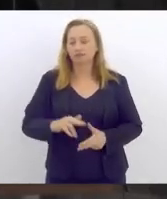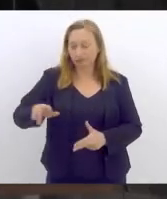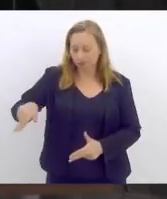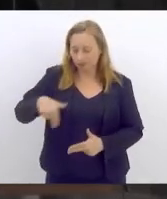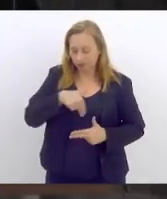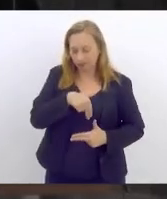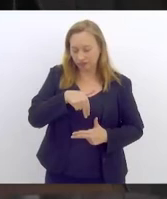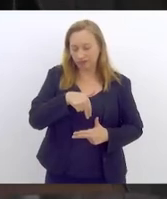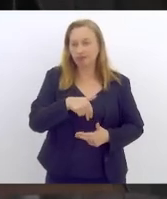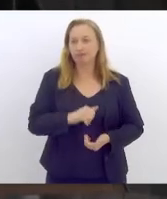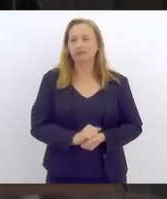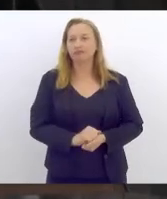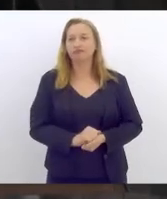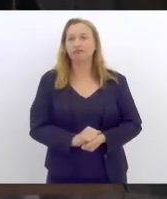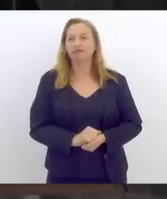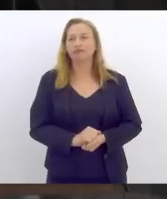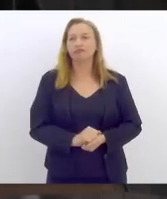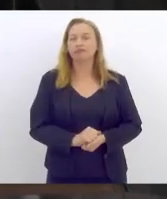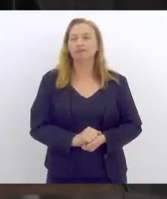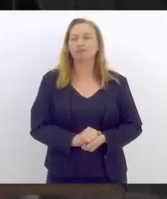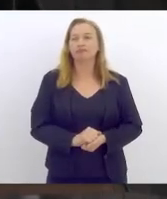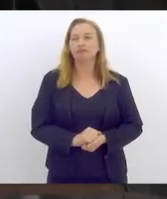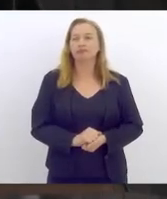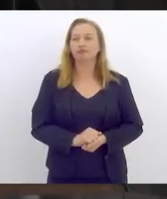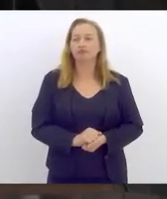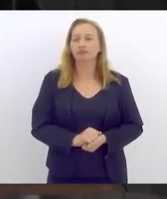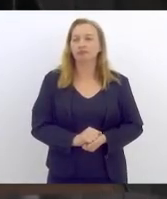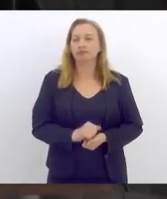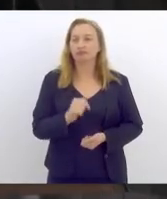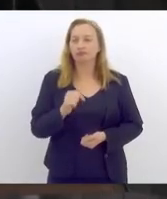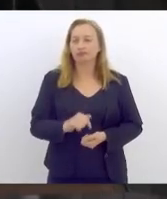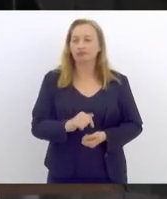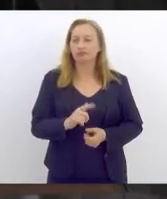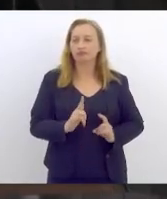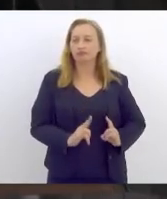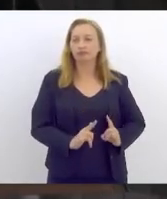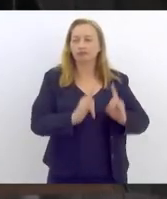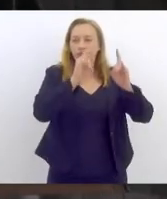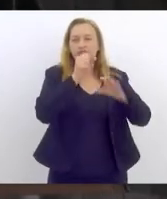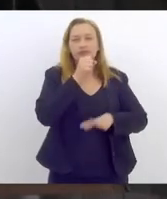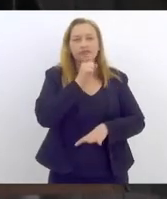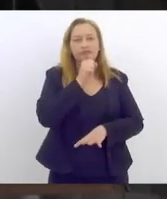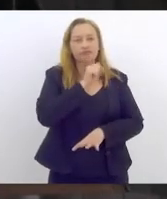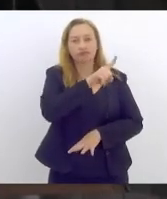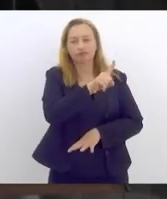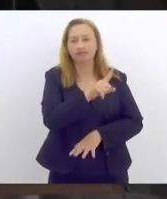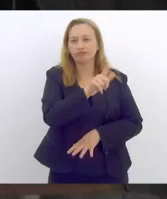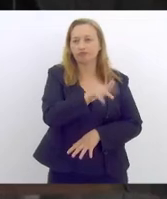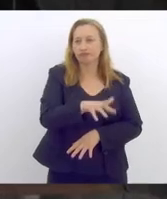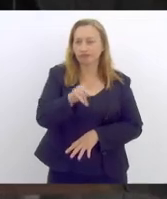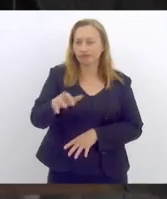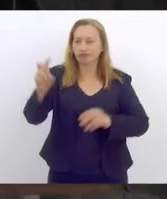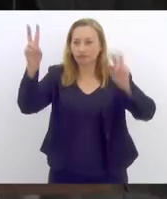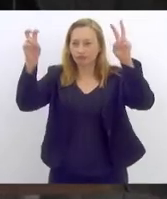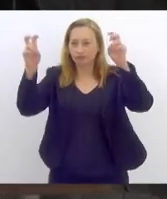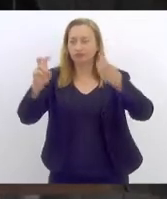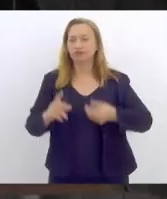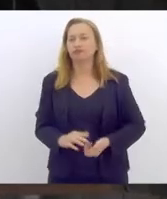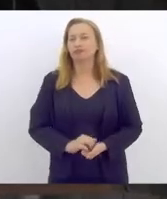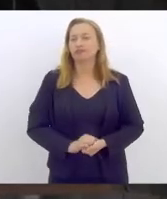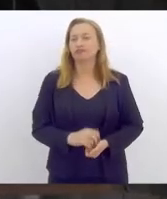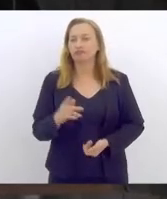Tribuna e na Tribuna do Palácio Tiradentes em debate sobre temas diversos eu afirmei